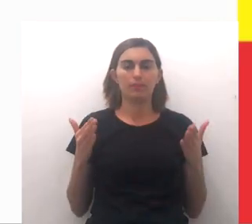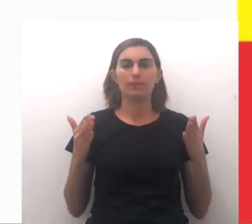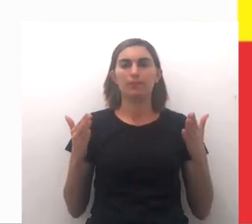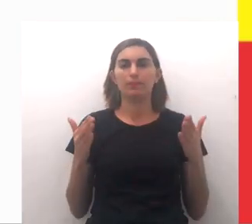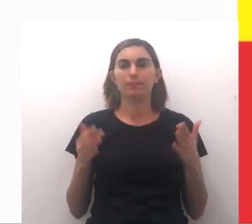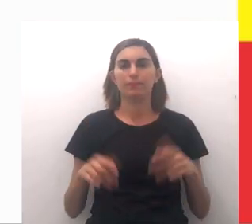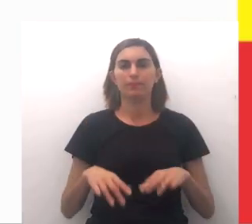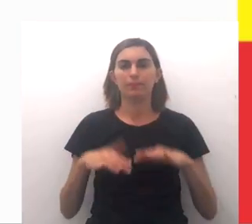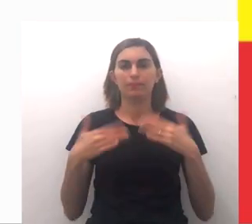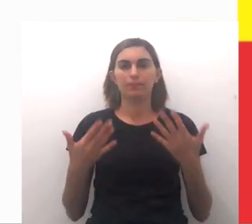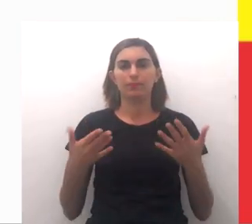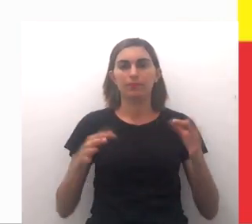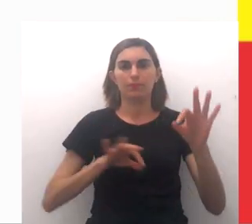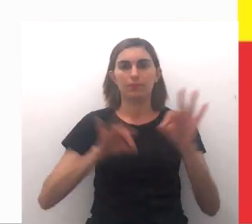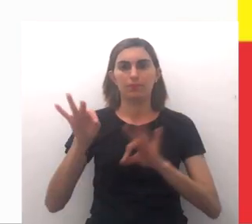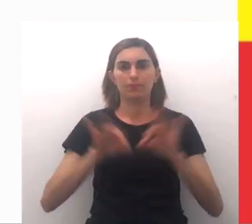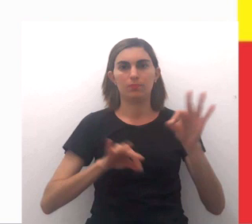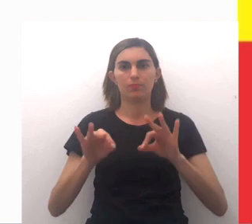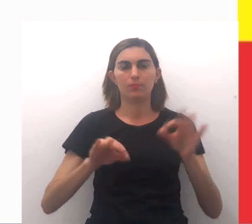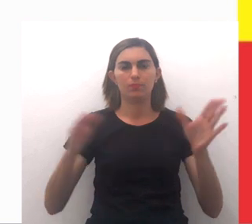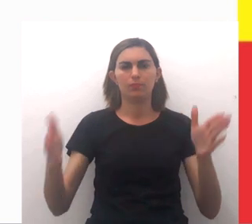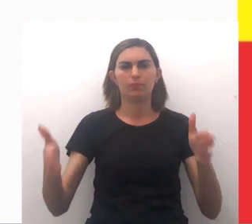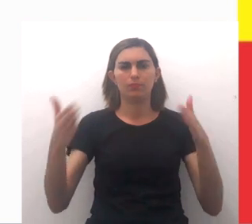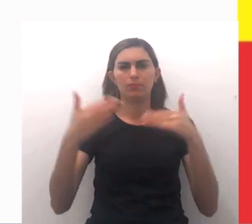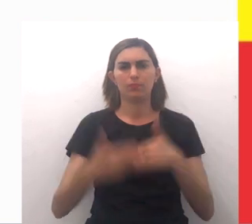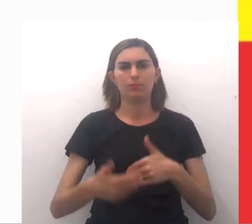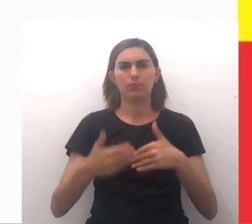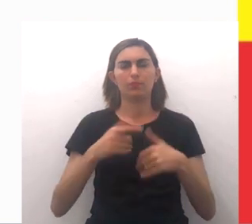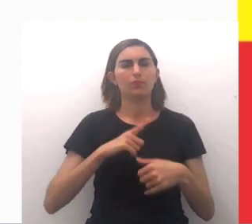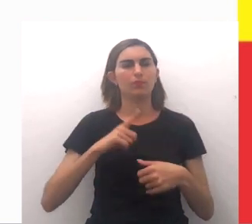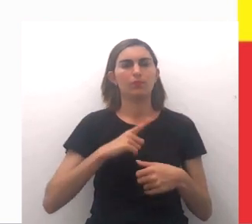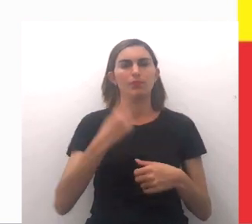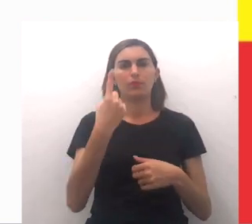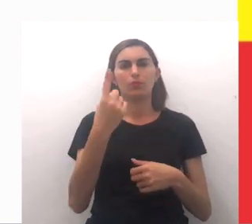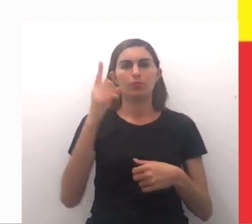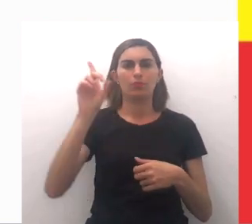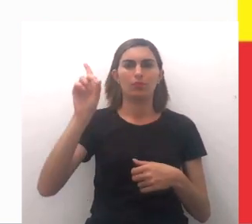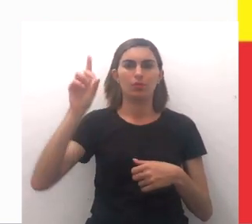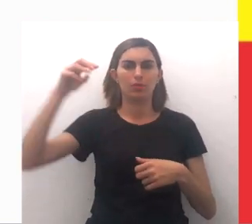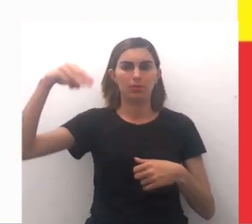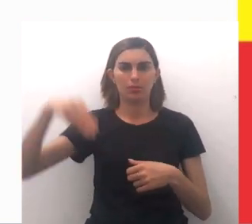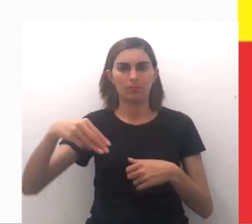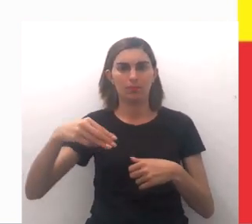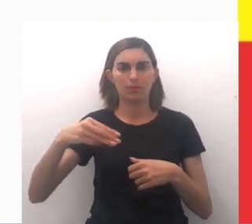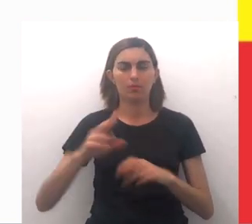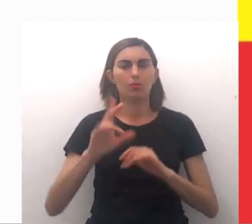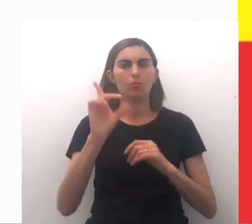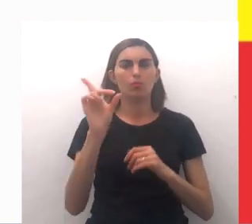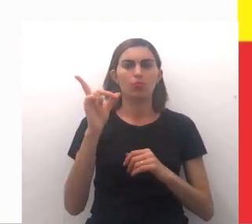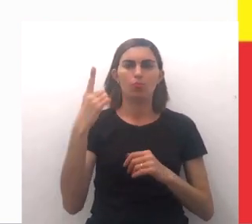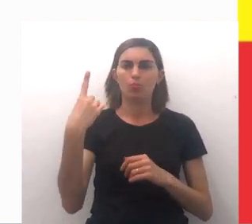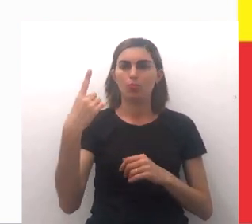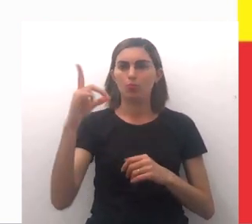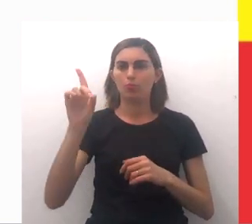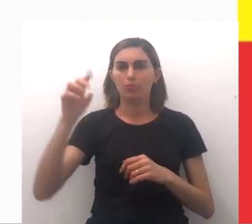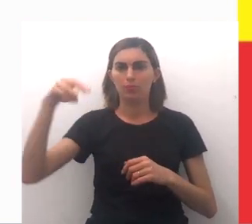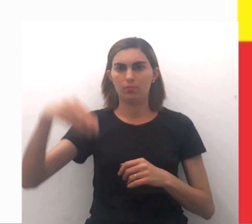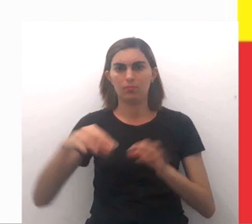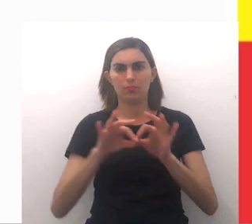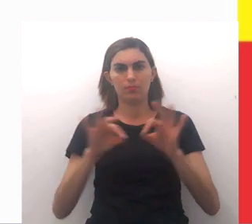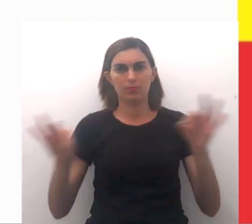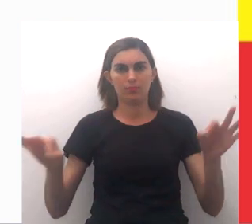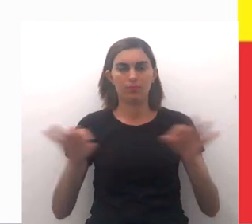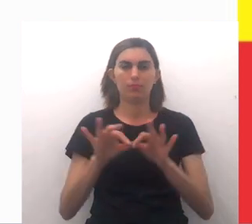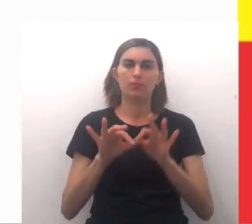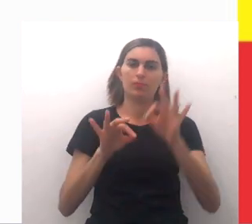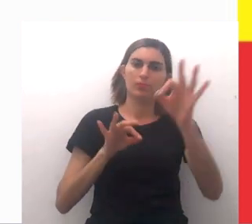Então, ó, construindo um aquário onde tem 1 decímetro. Então, 1 decímetro de largura, 1